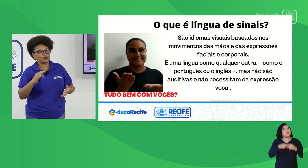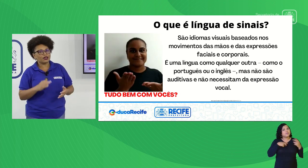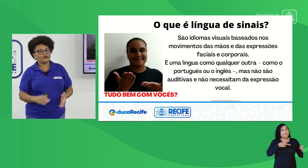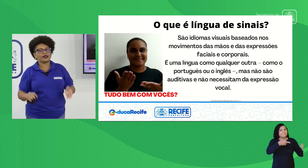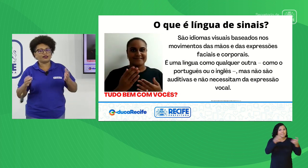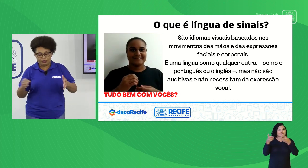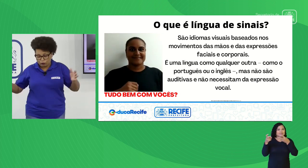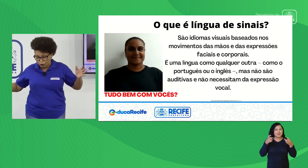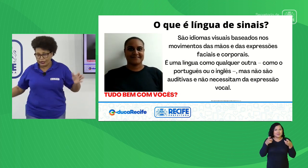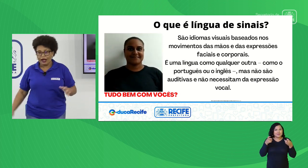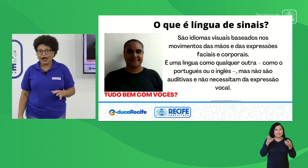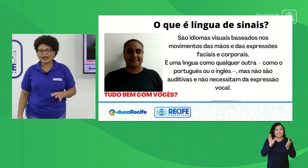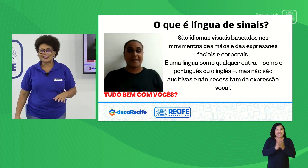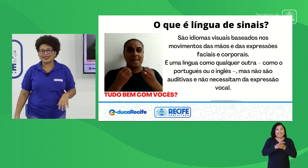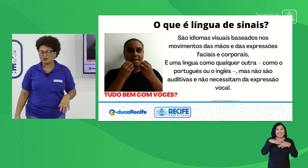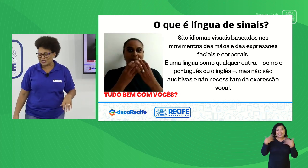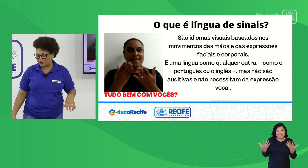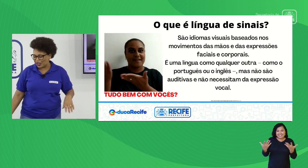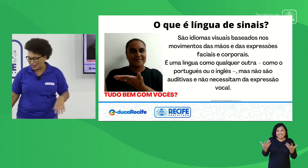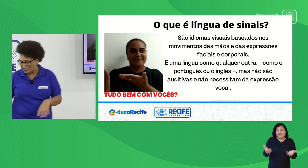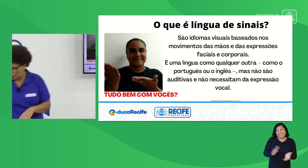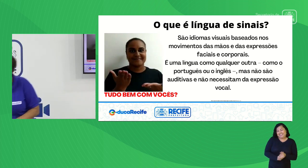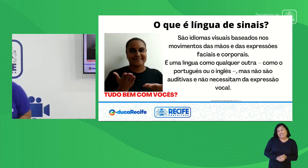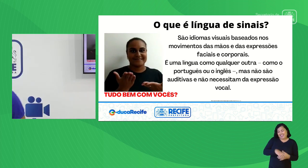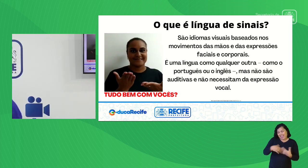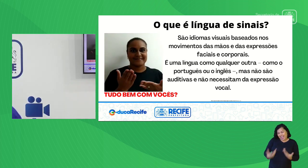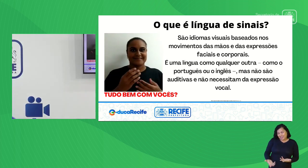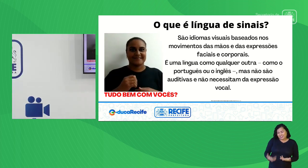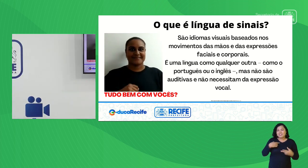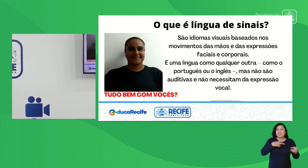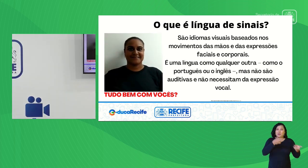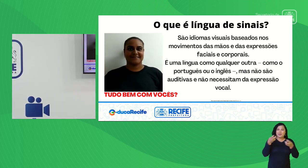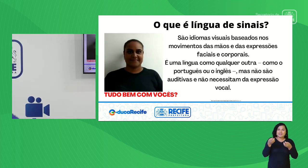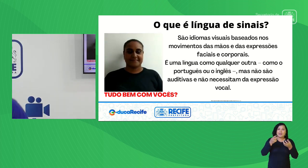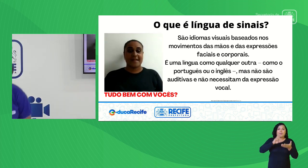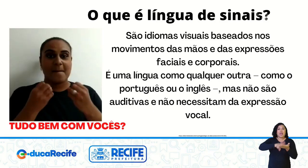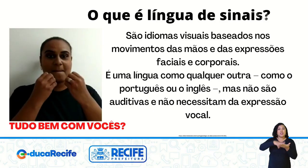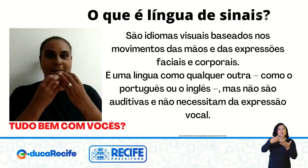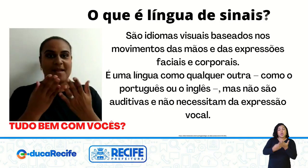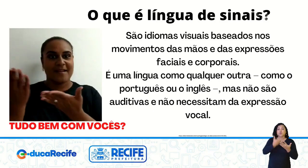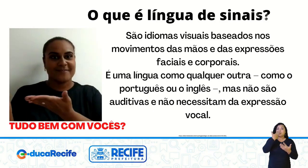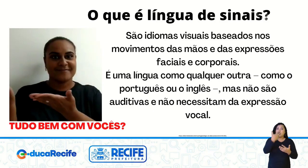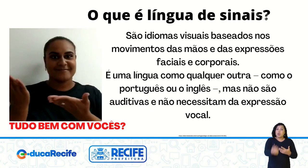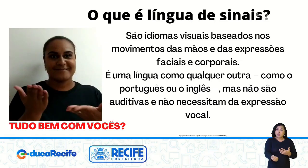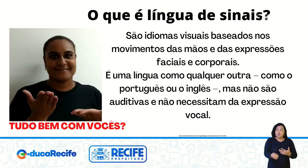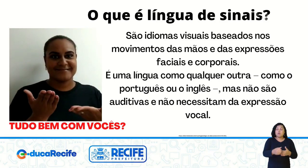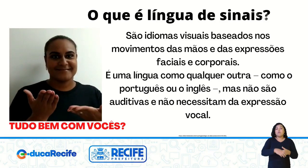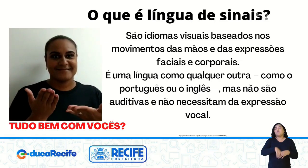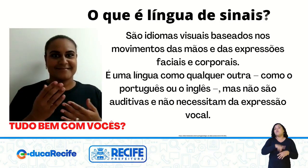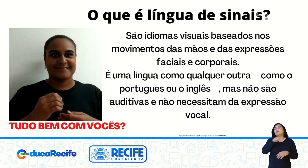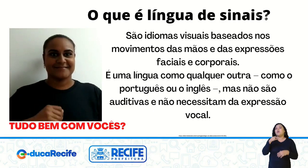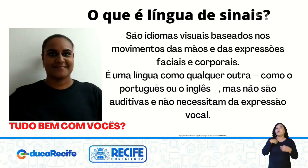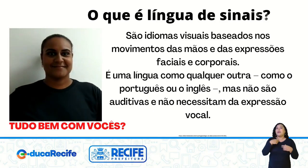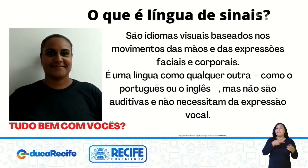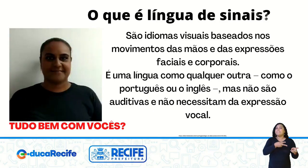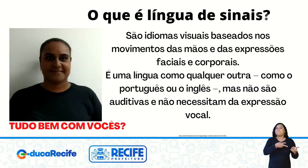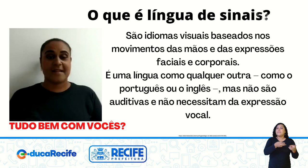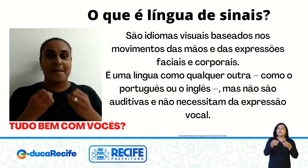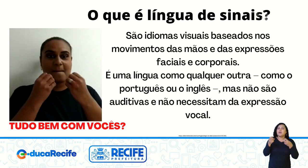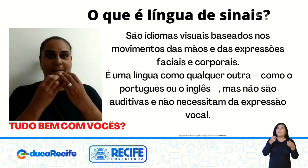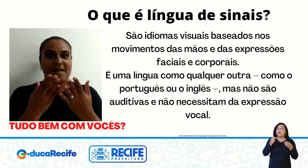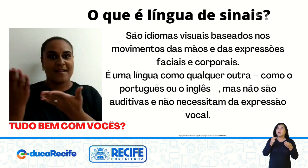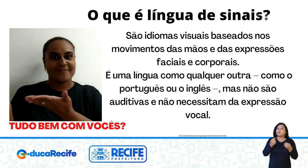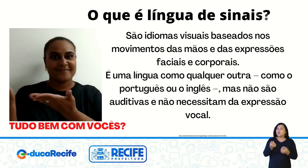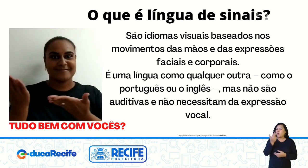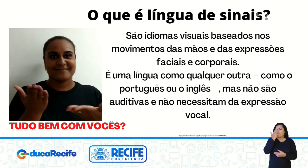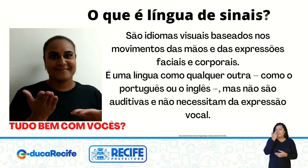vocês observarem a tradução da língua, vai estar fazendo essa